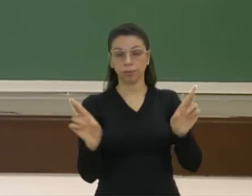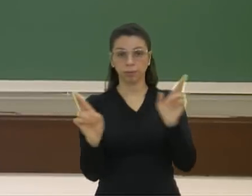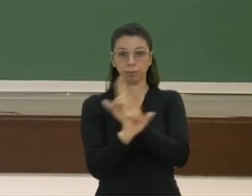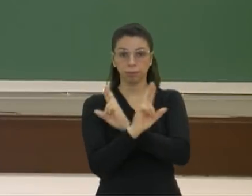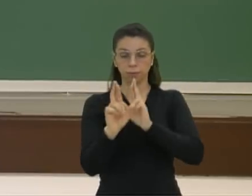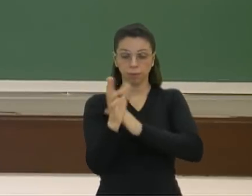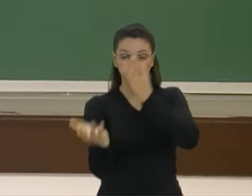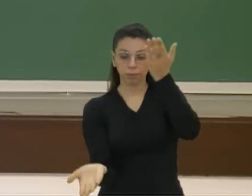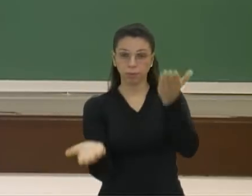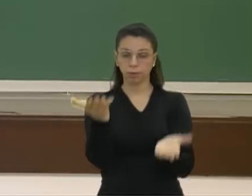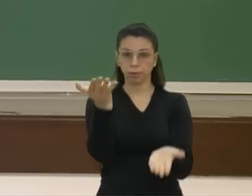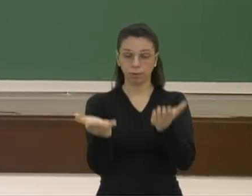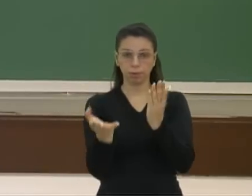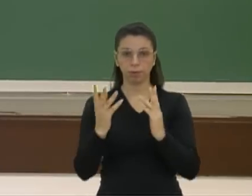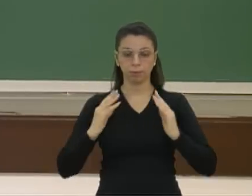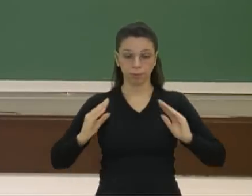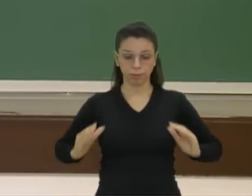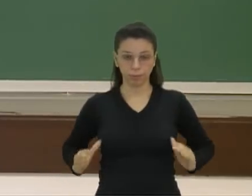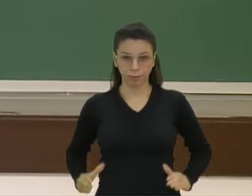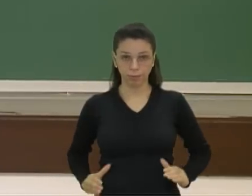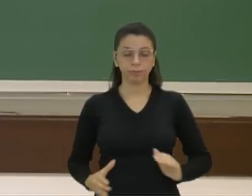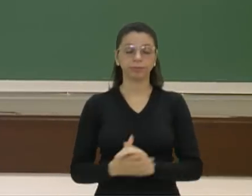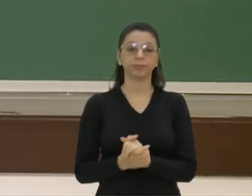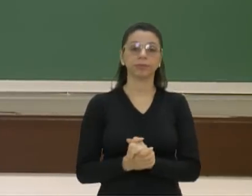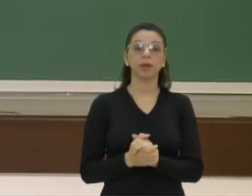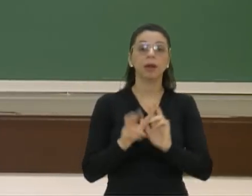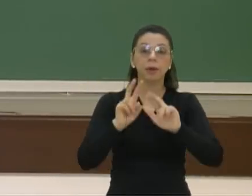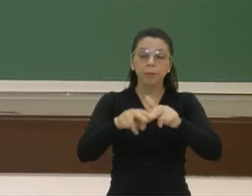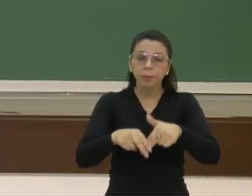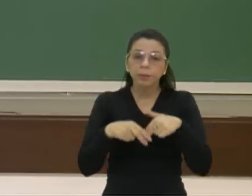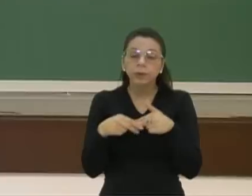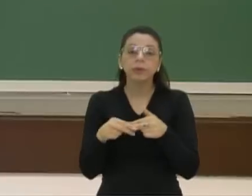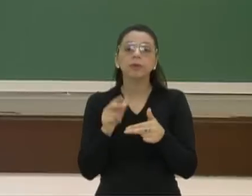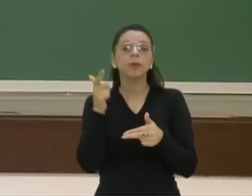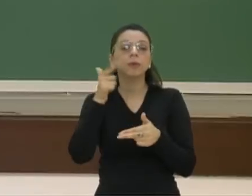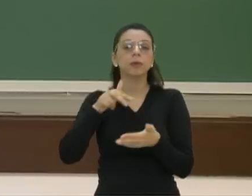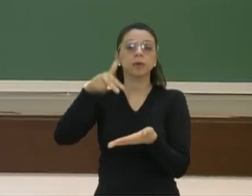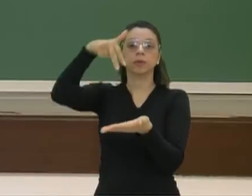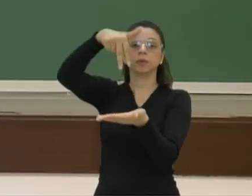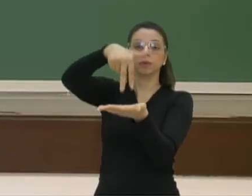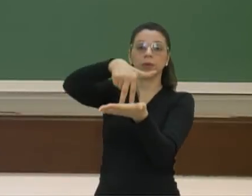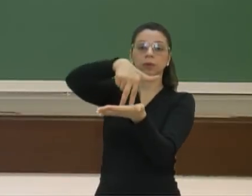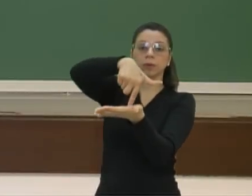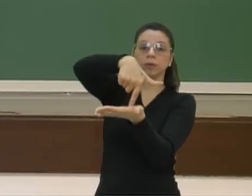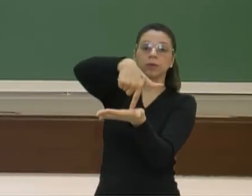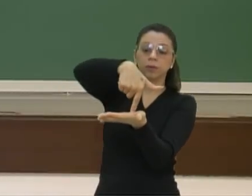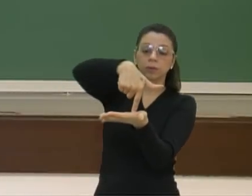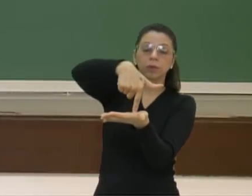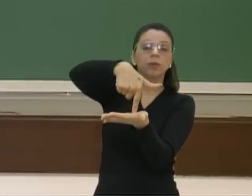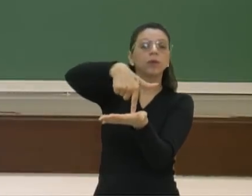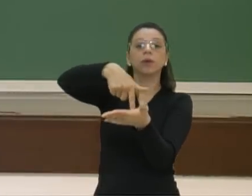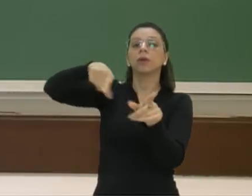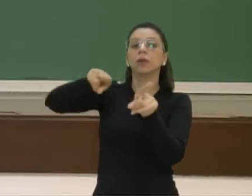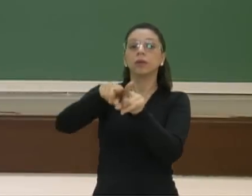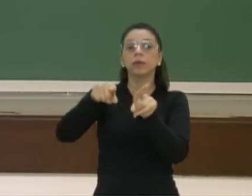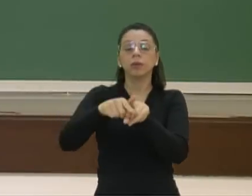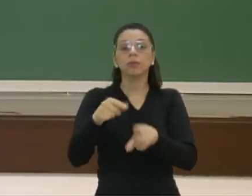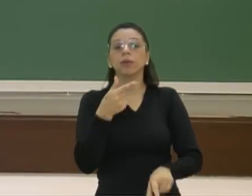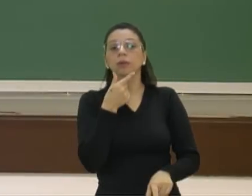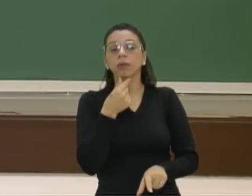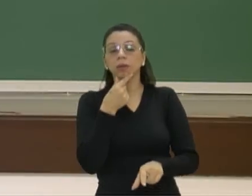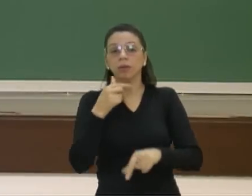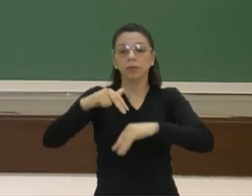associadas ao equilíbrio do nosso corpo. Por isso que nós conseguimos ficar de pé, numa perna só, e até o rapaz consegue fazer